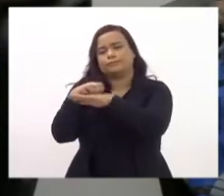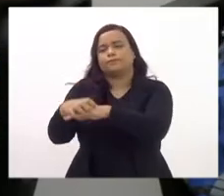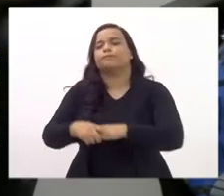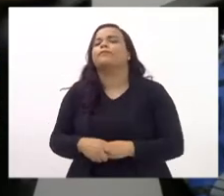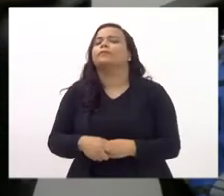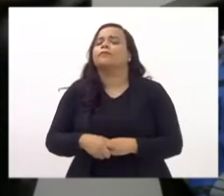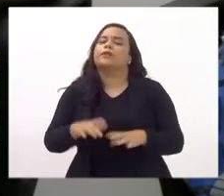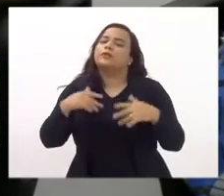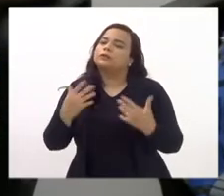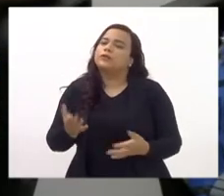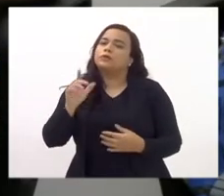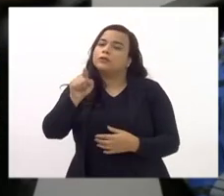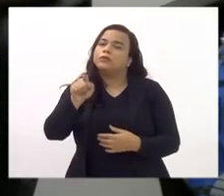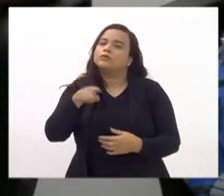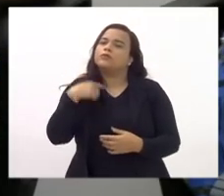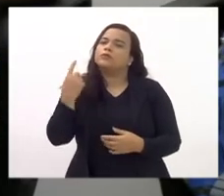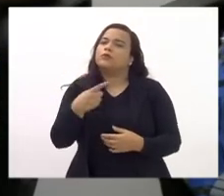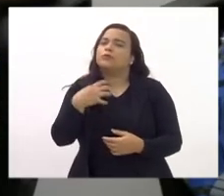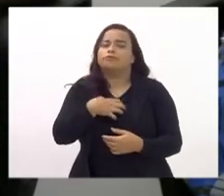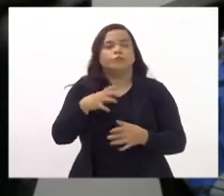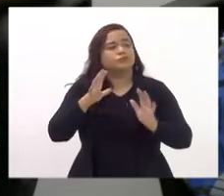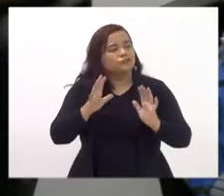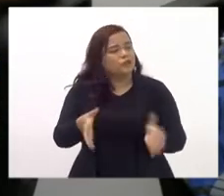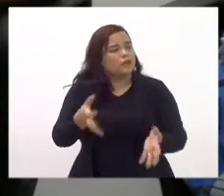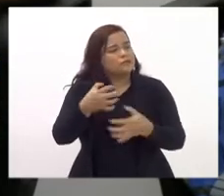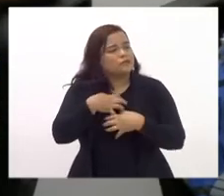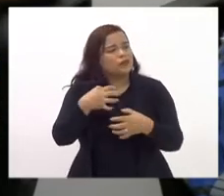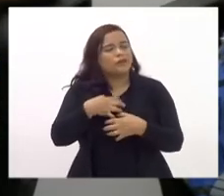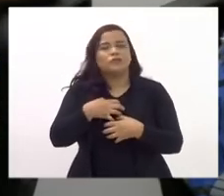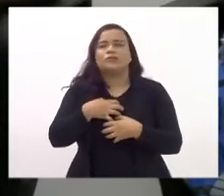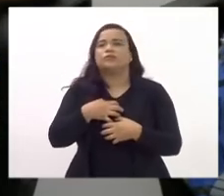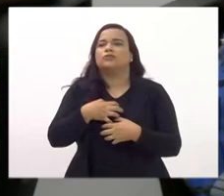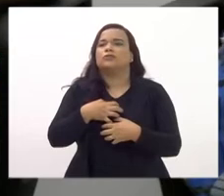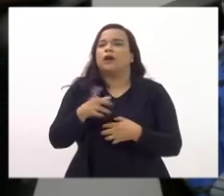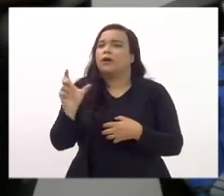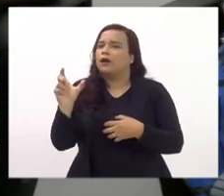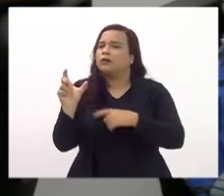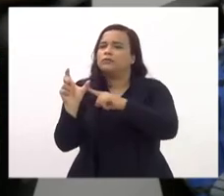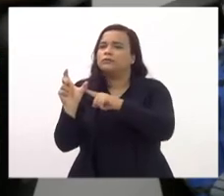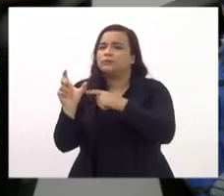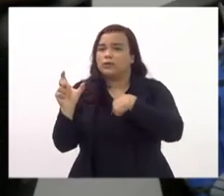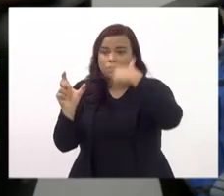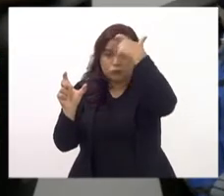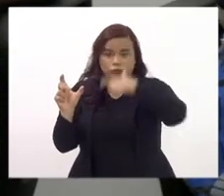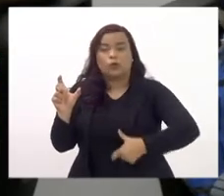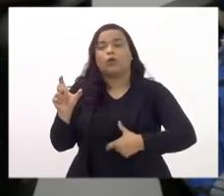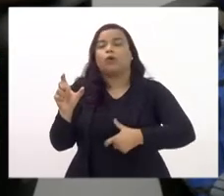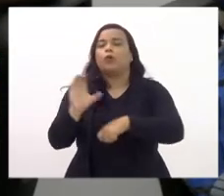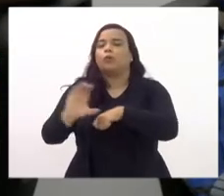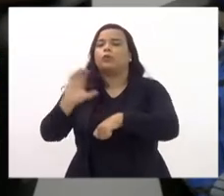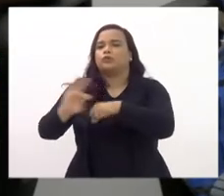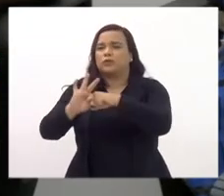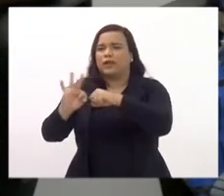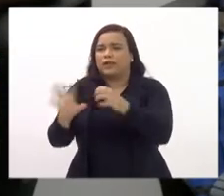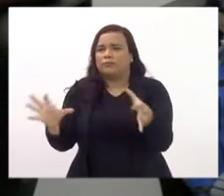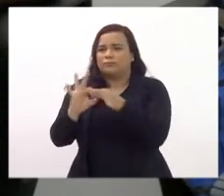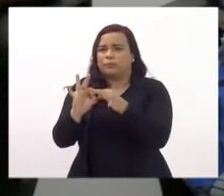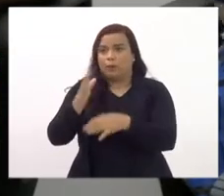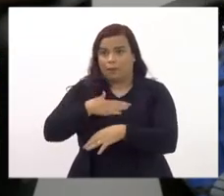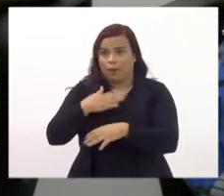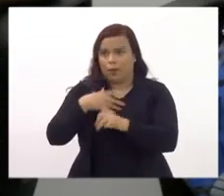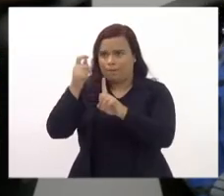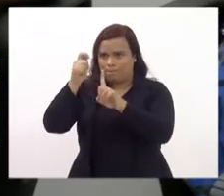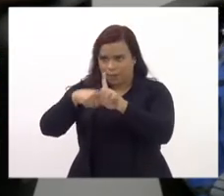E isso já é uma situação que demanda do cartão. O nosso cartão, por exemplo, eu sou do curso técnico integrado, o meu cartão não dá para o mês